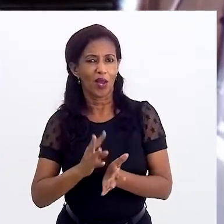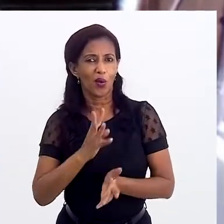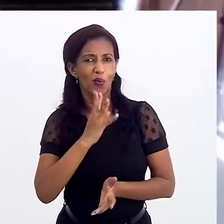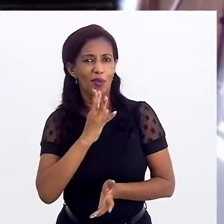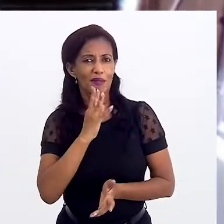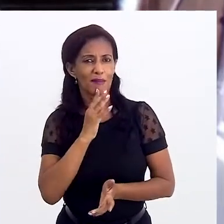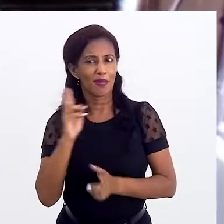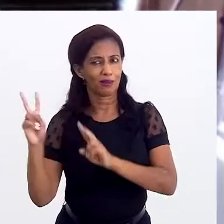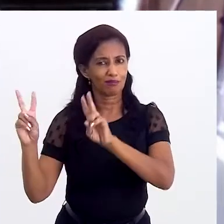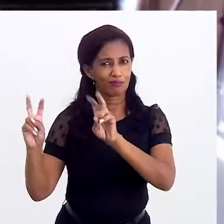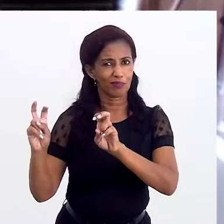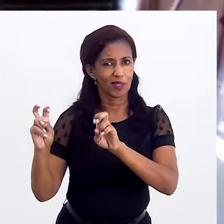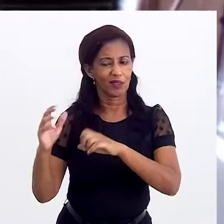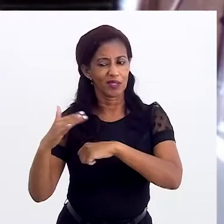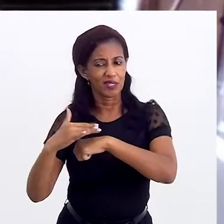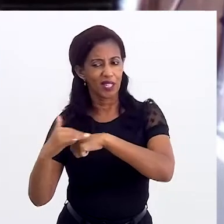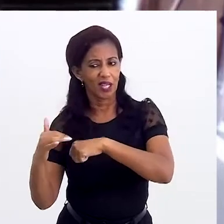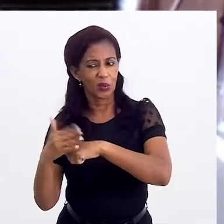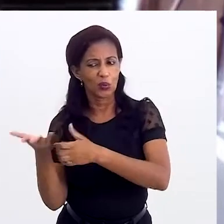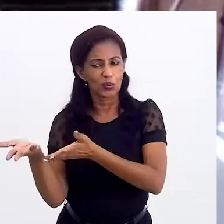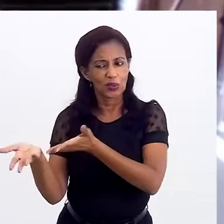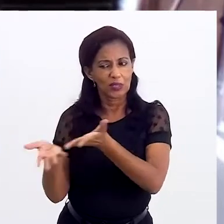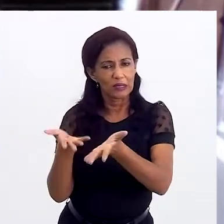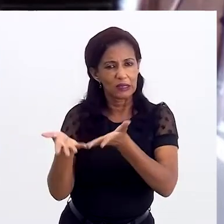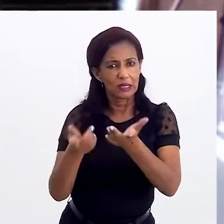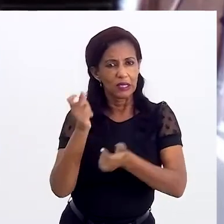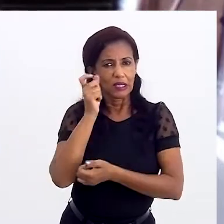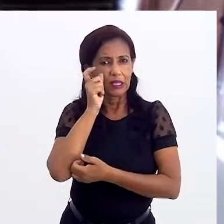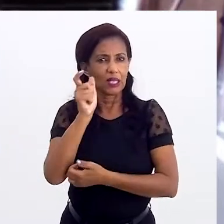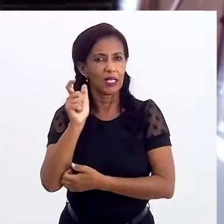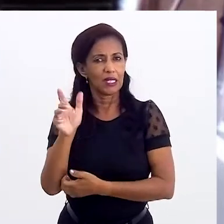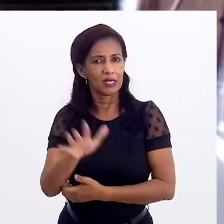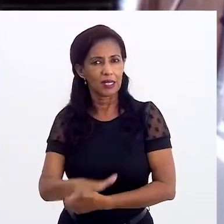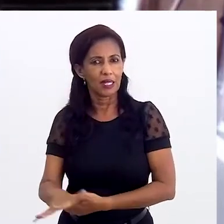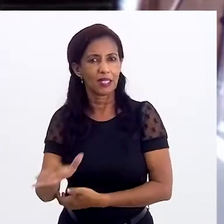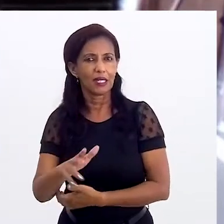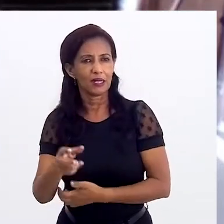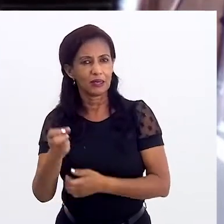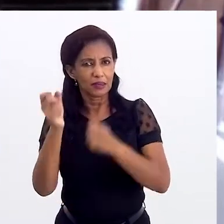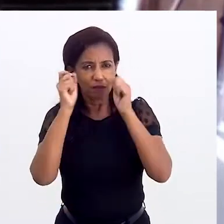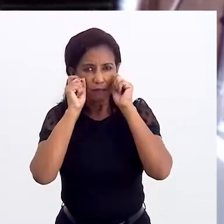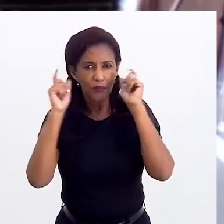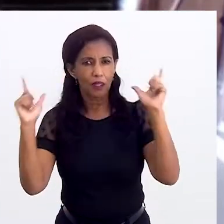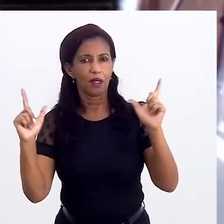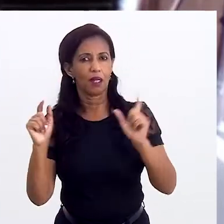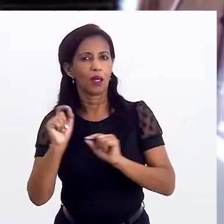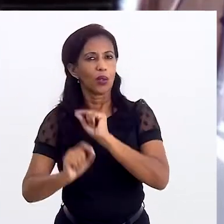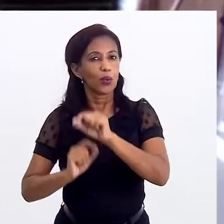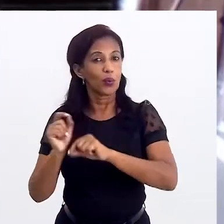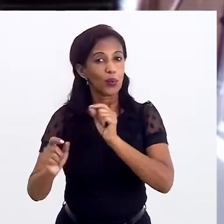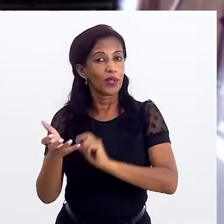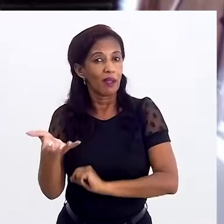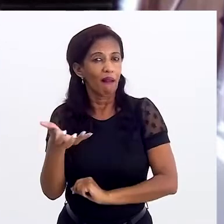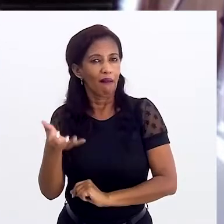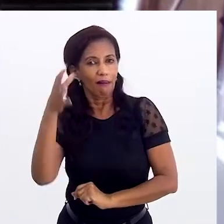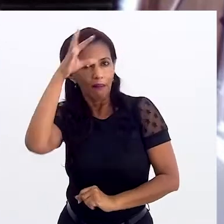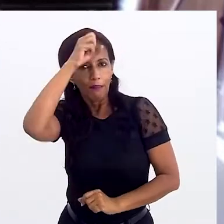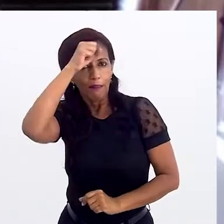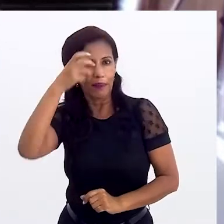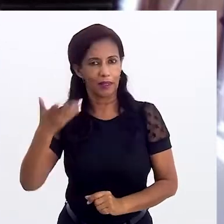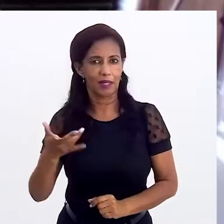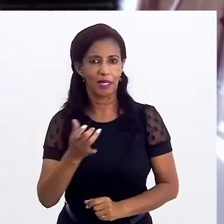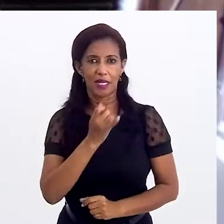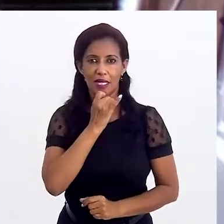conhecer o assunto, é de você ser carinhoso, você despertar o interesse da criança naquilo que ela tem